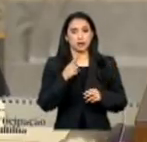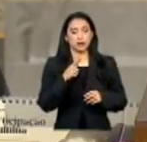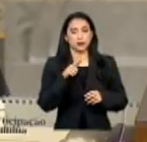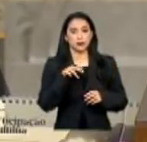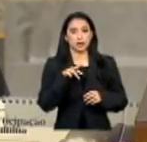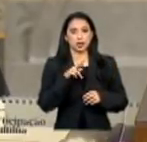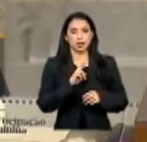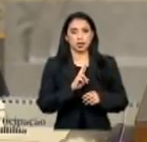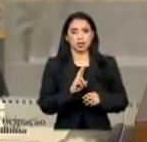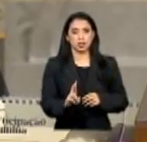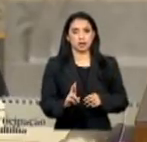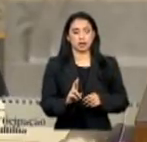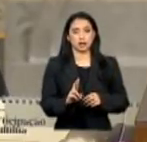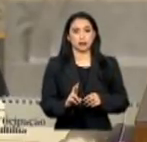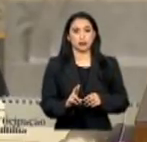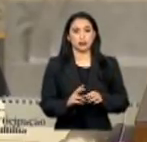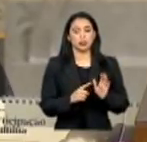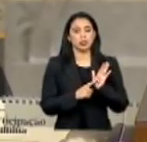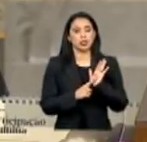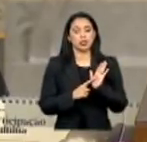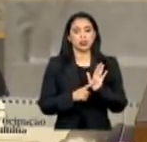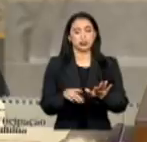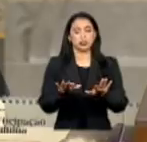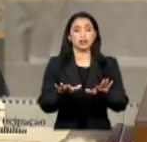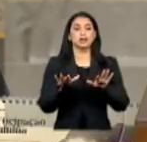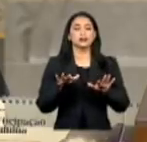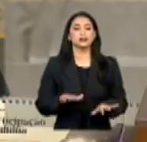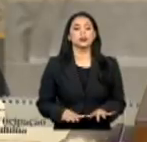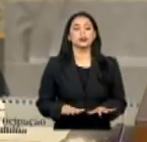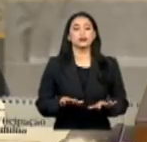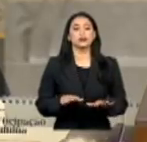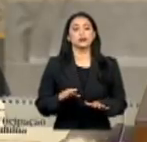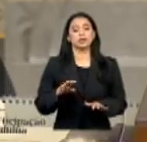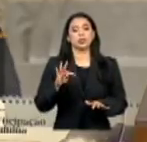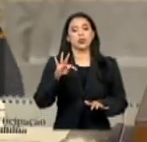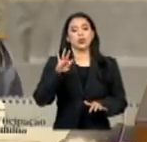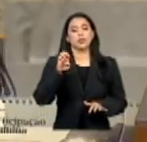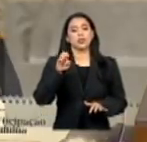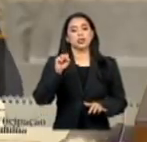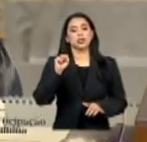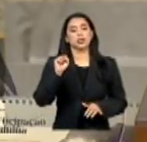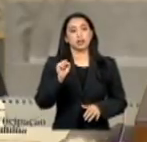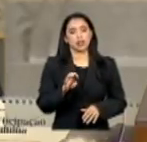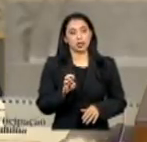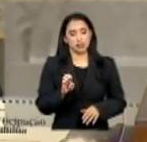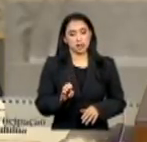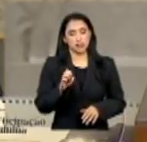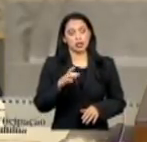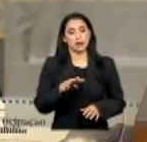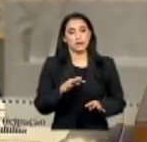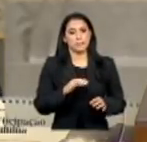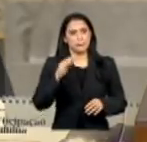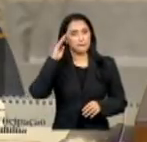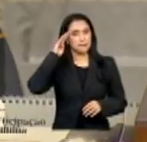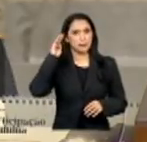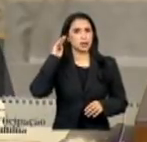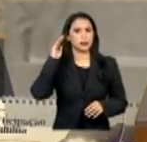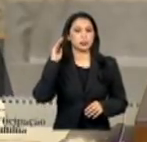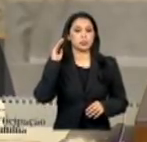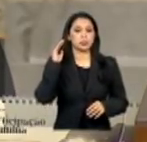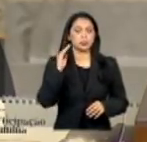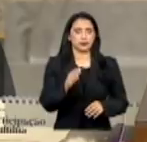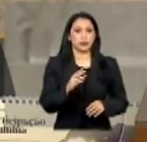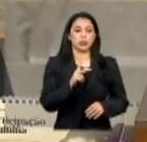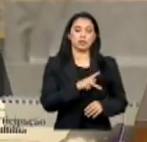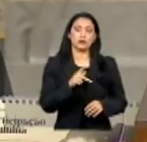tentará expor a esta corte uma tese principal e também ponderando nem de professor